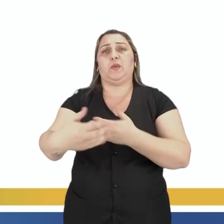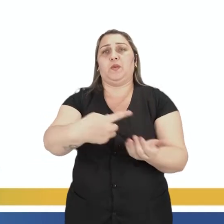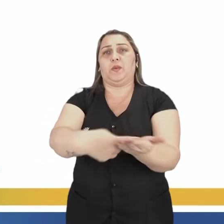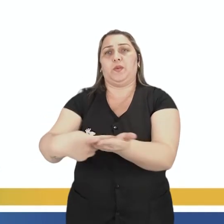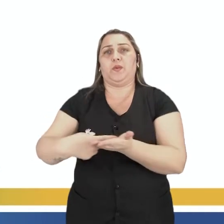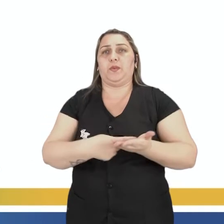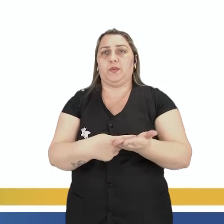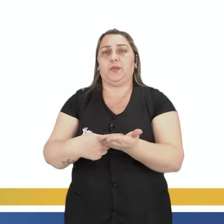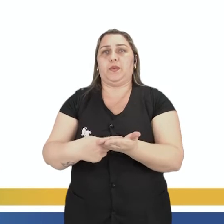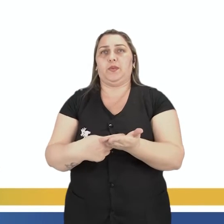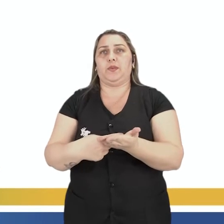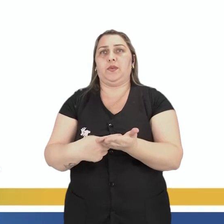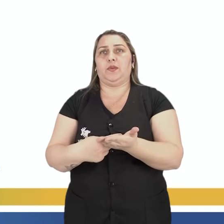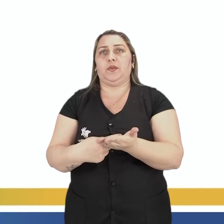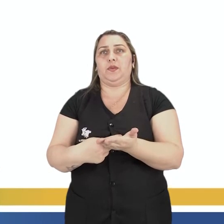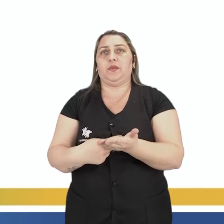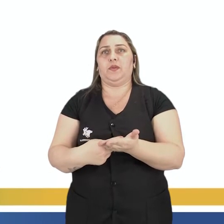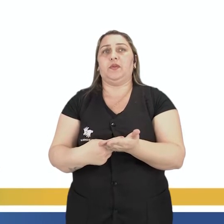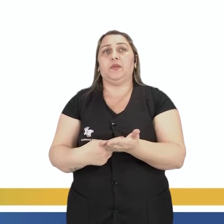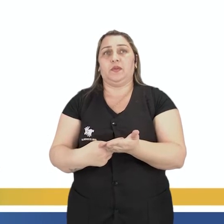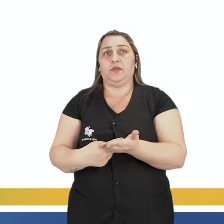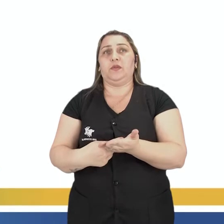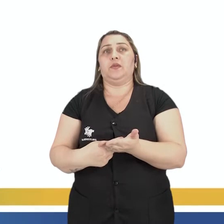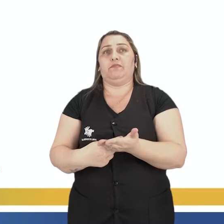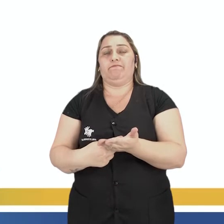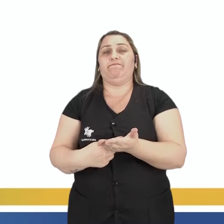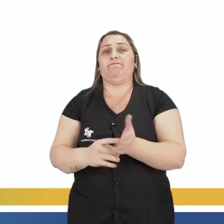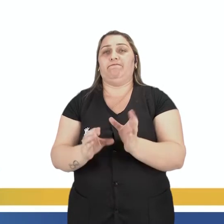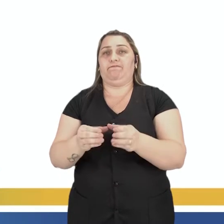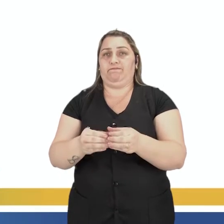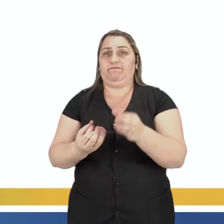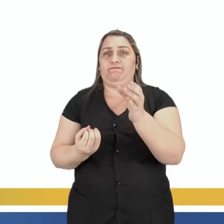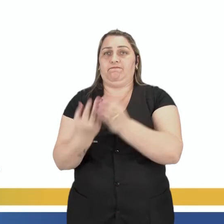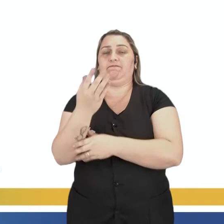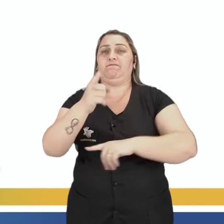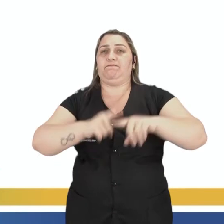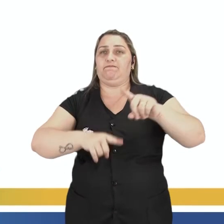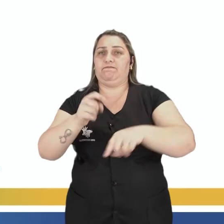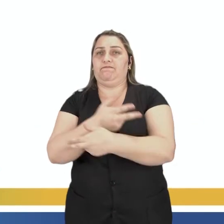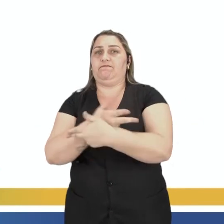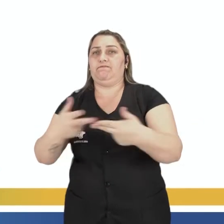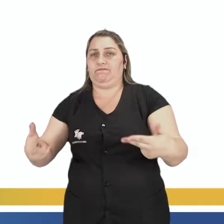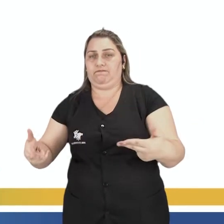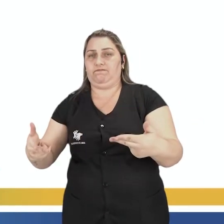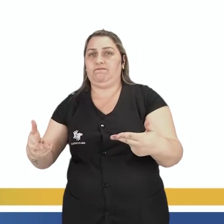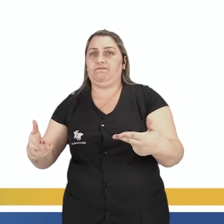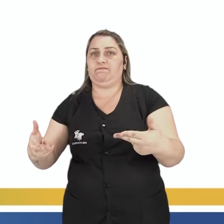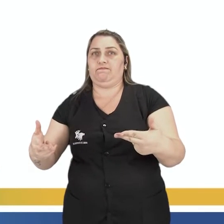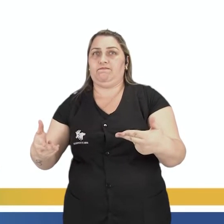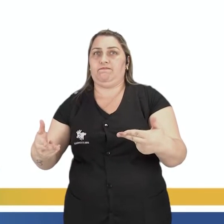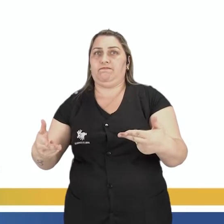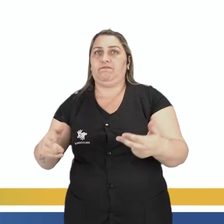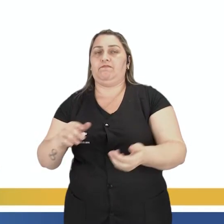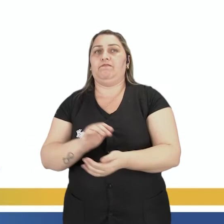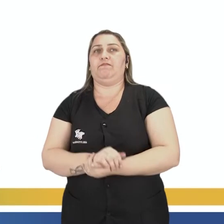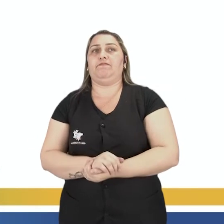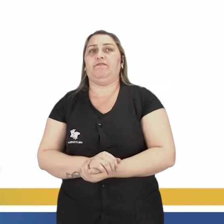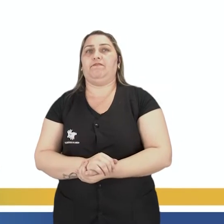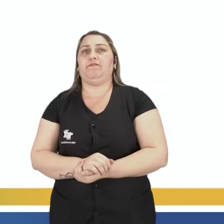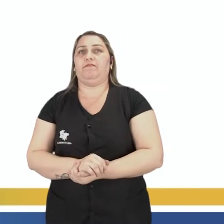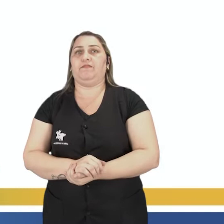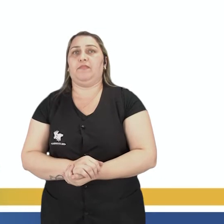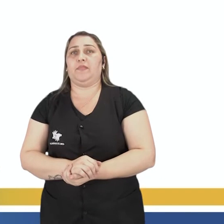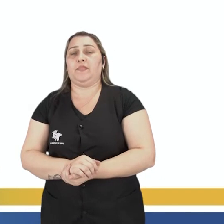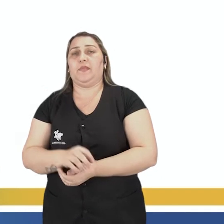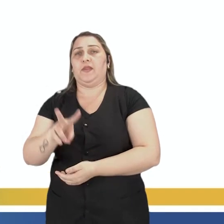acordo e da atuação de grupo que emerge o material para cenas e peças. Spolin,